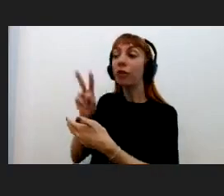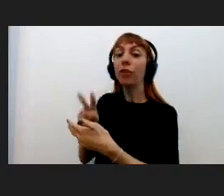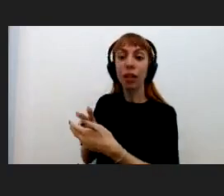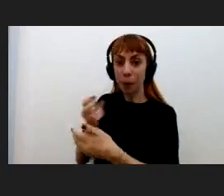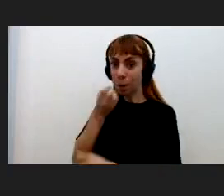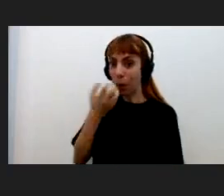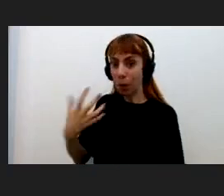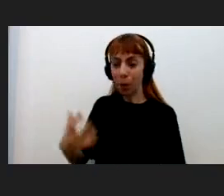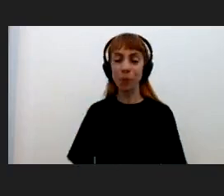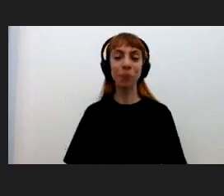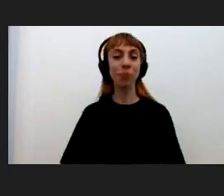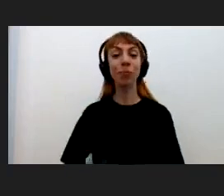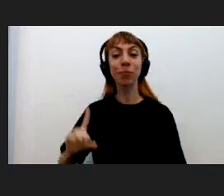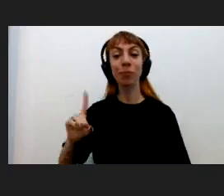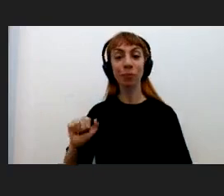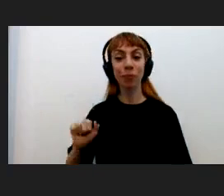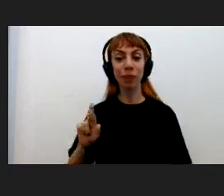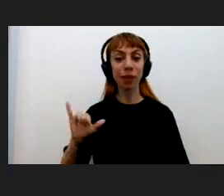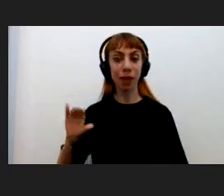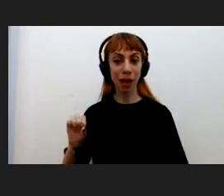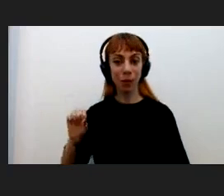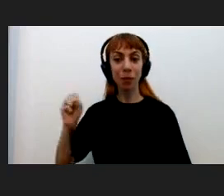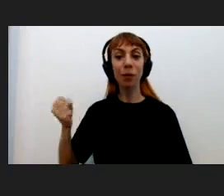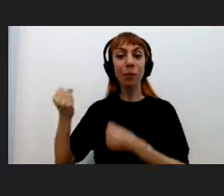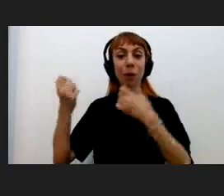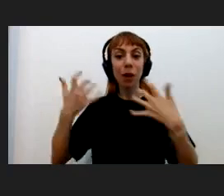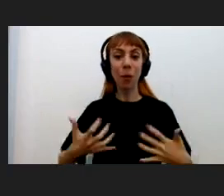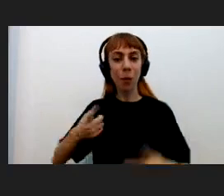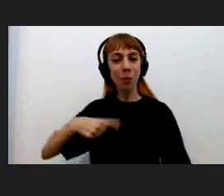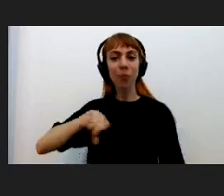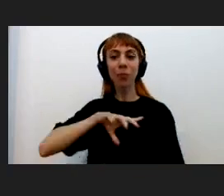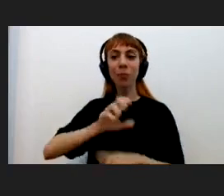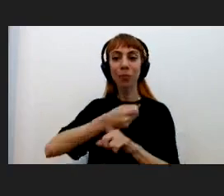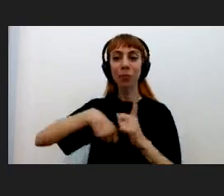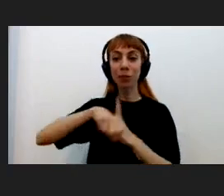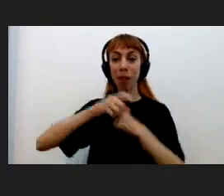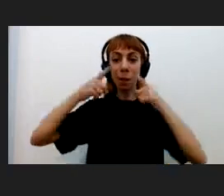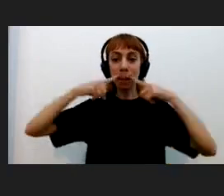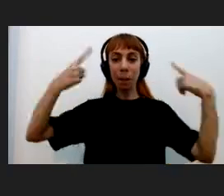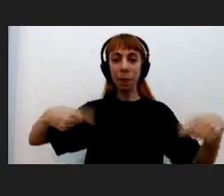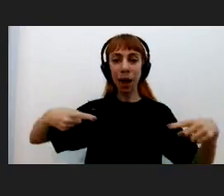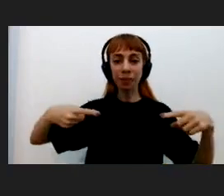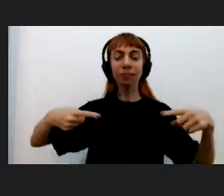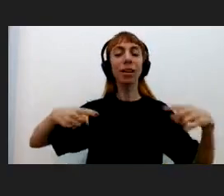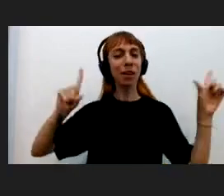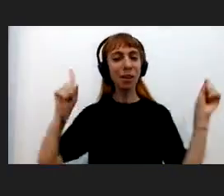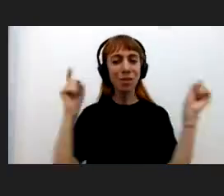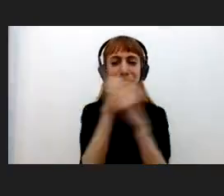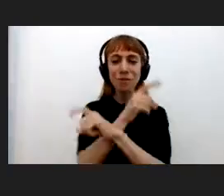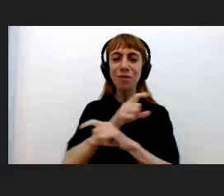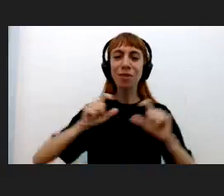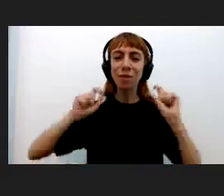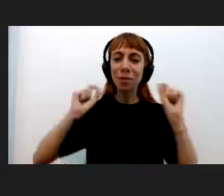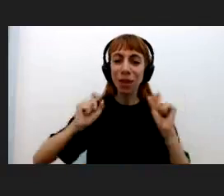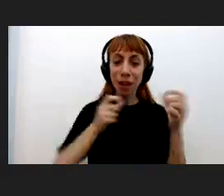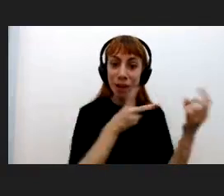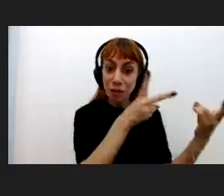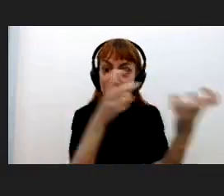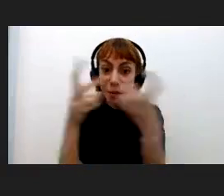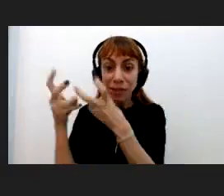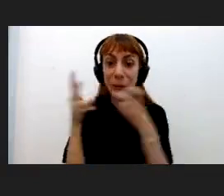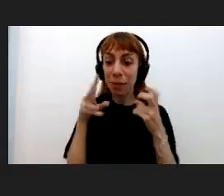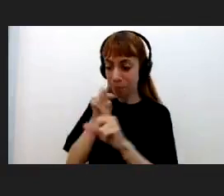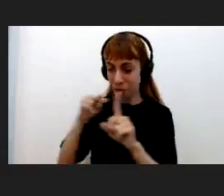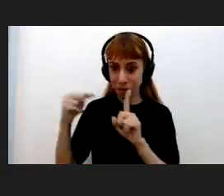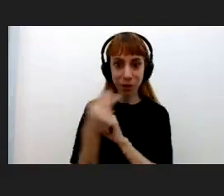Dário disse: nossa antiga sociedade patriarcal dificulta, como em muitos pontos, a validação e reconhecimento desses olhares mais humanísticos, com